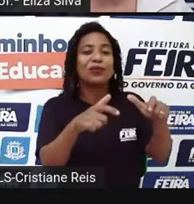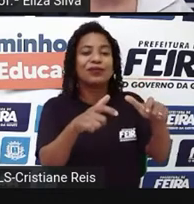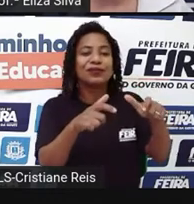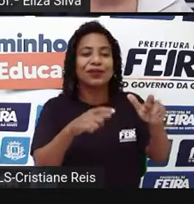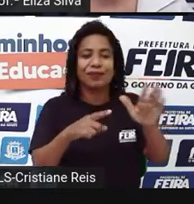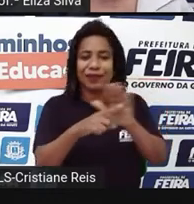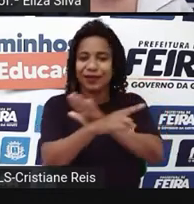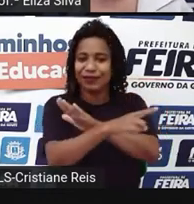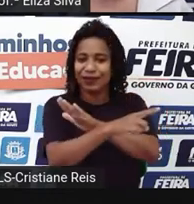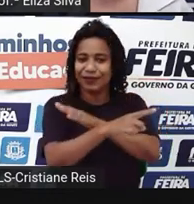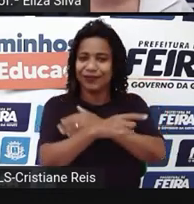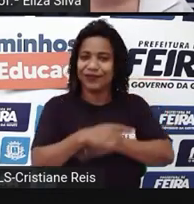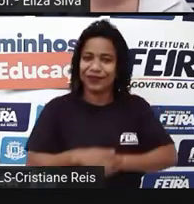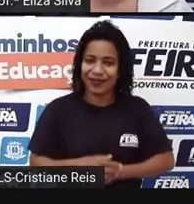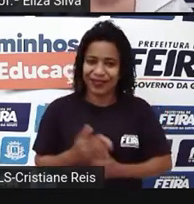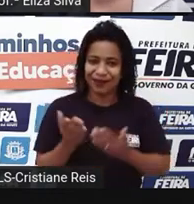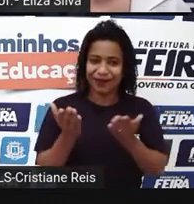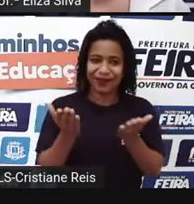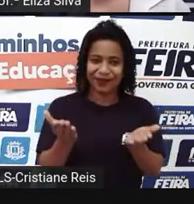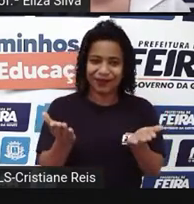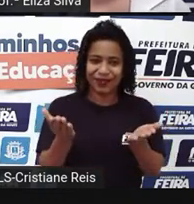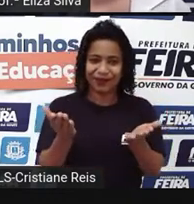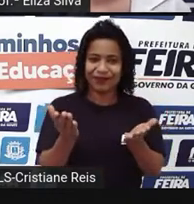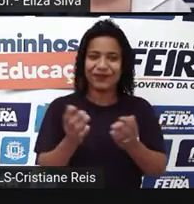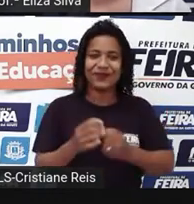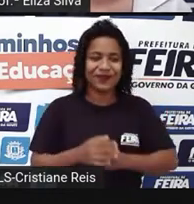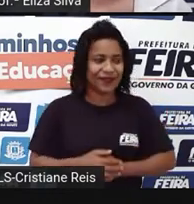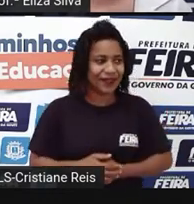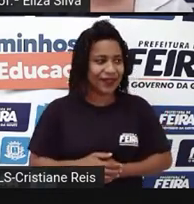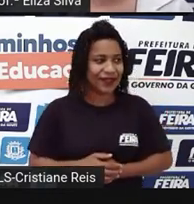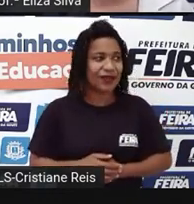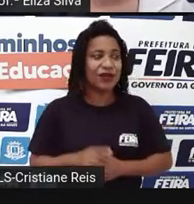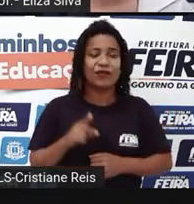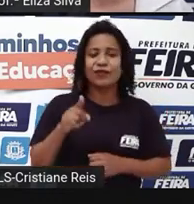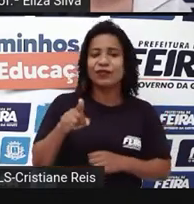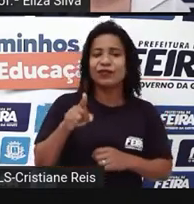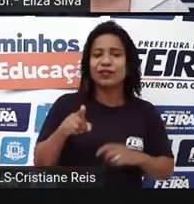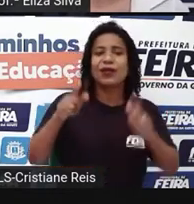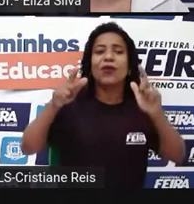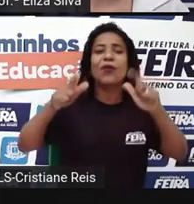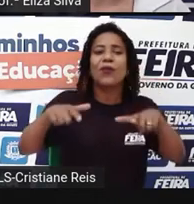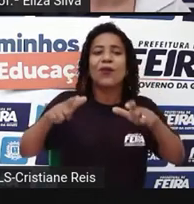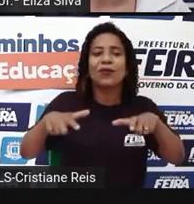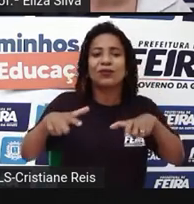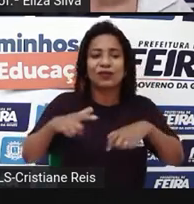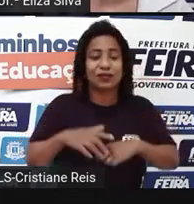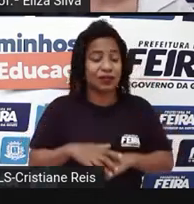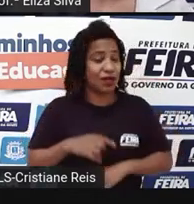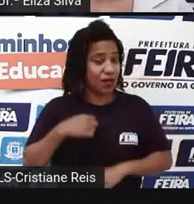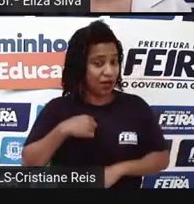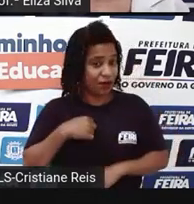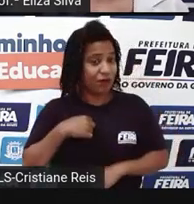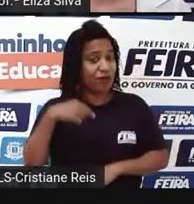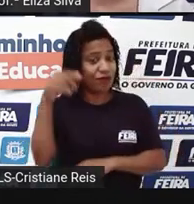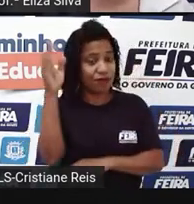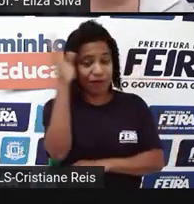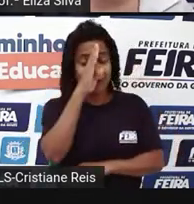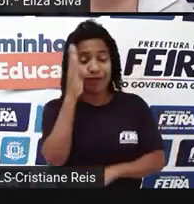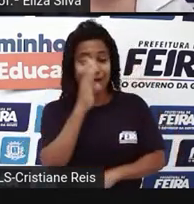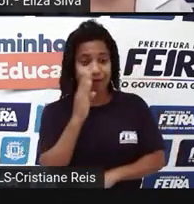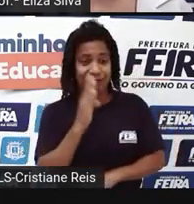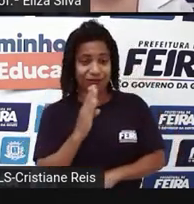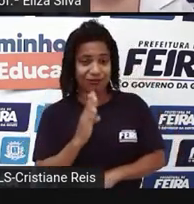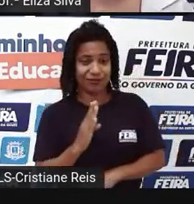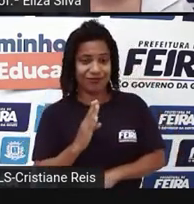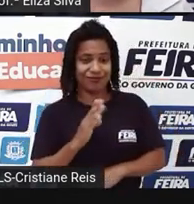you from? De onde você é? I'm from Brazil. Eu sou do Brasil. Observem a escrita do nome